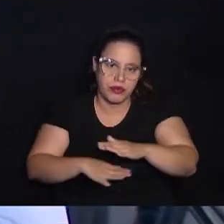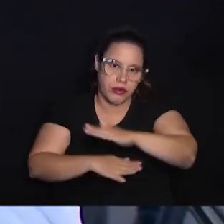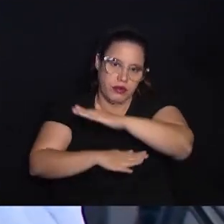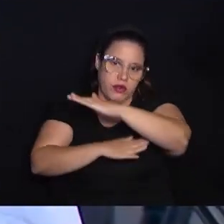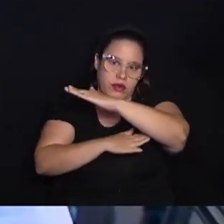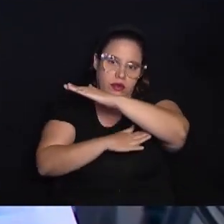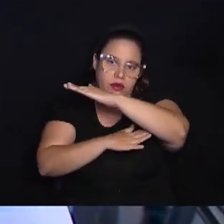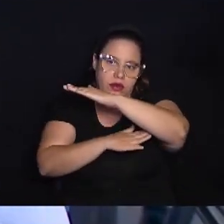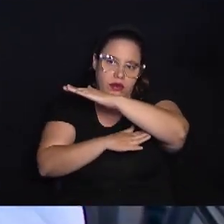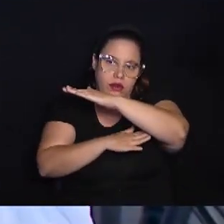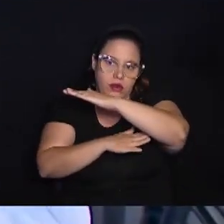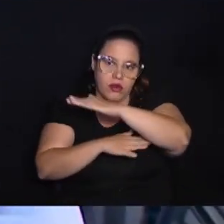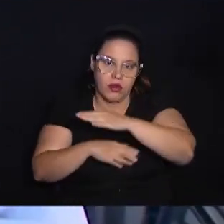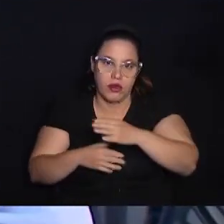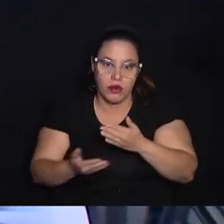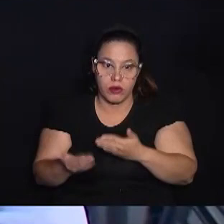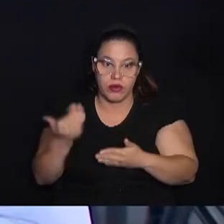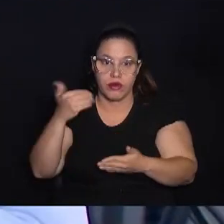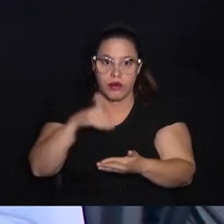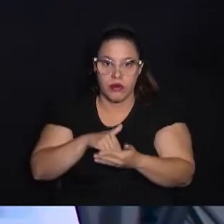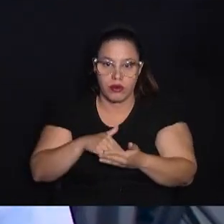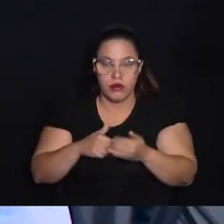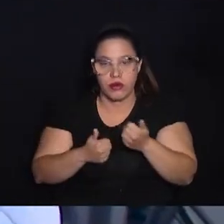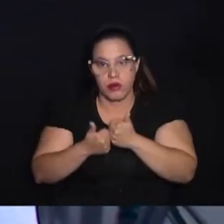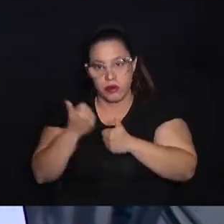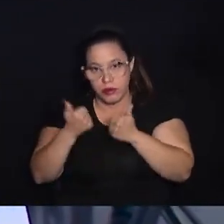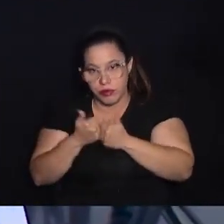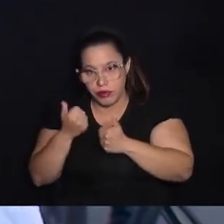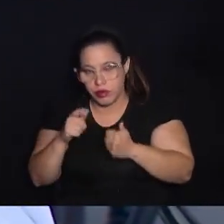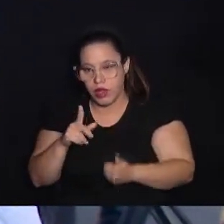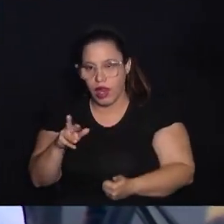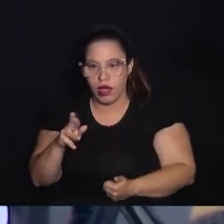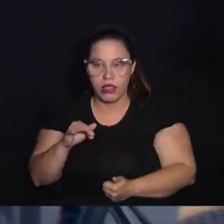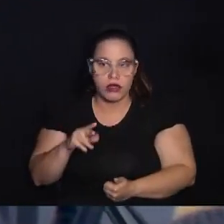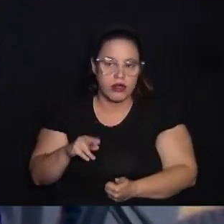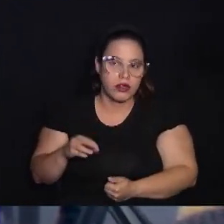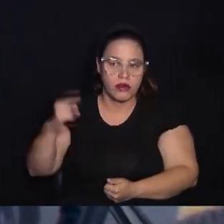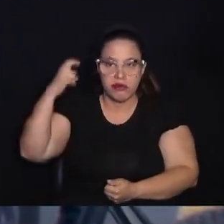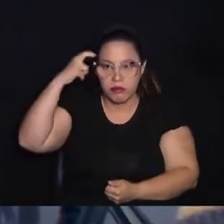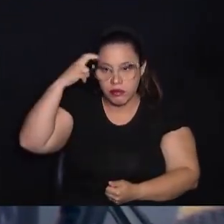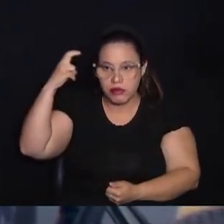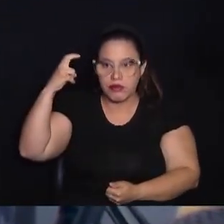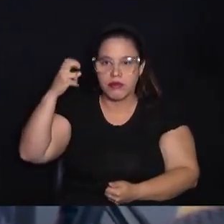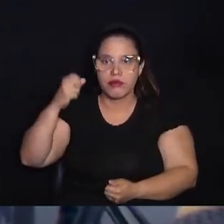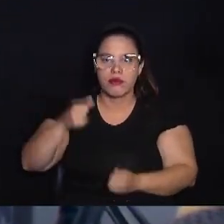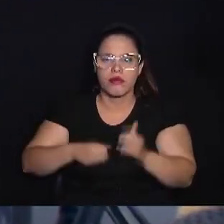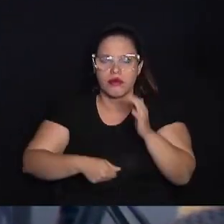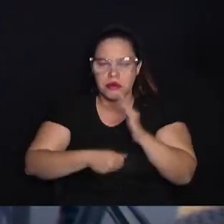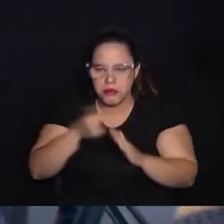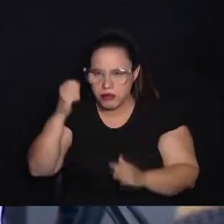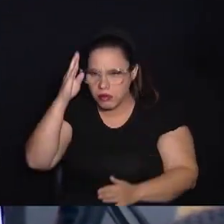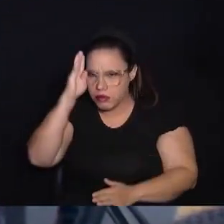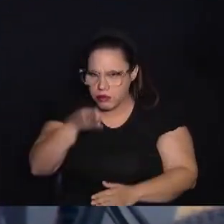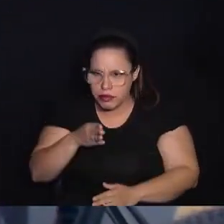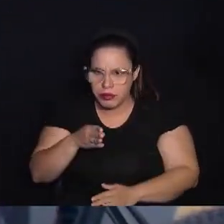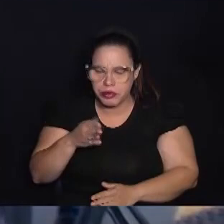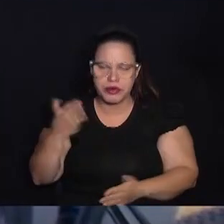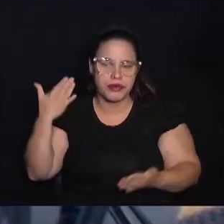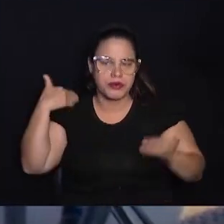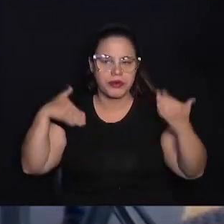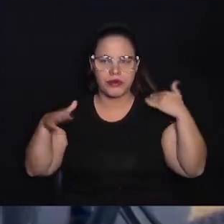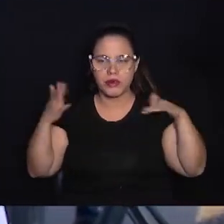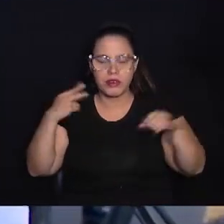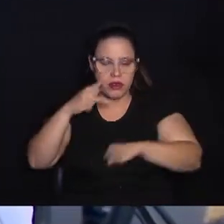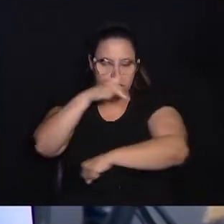perío que reunisse esporte lazer e cultura e principalmente que fosse um um passeio